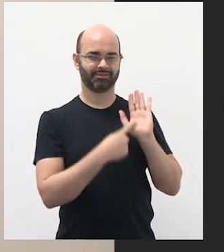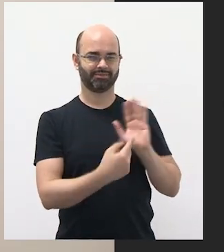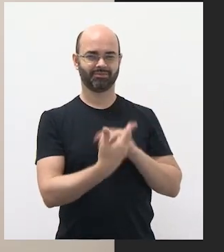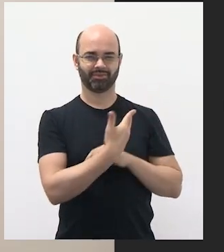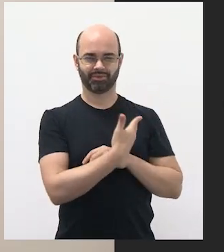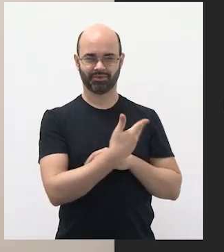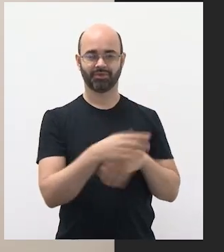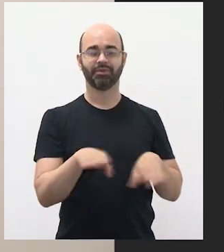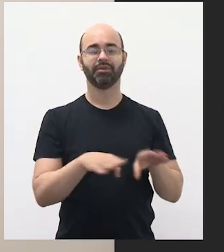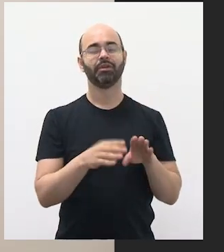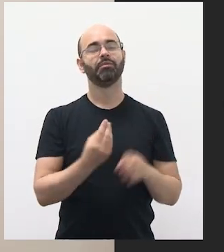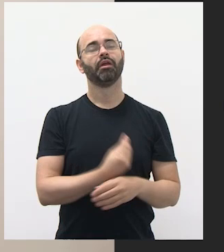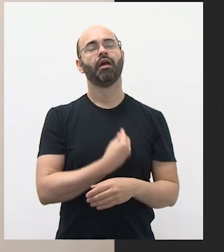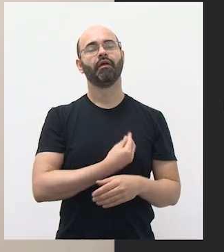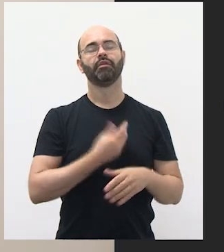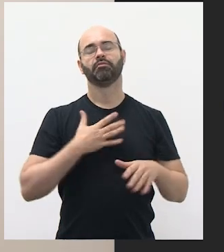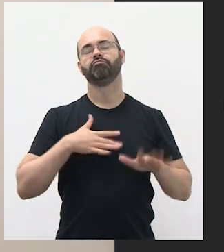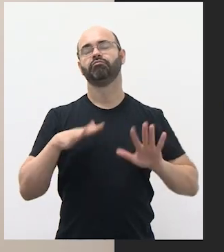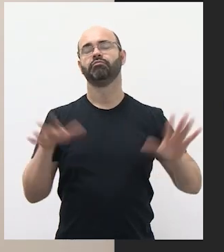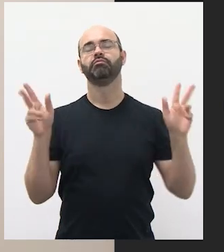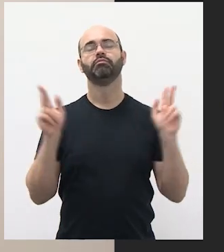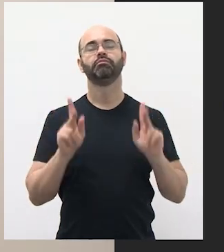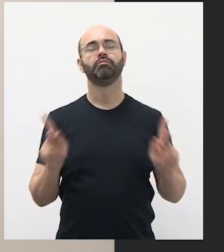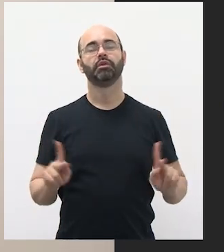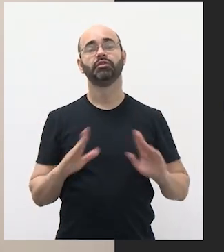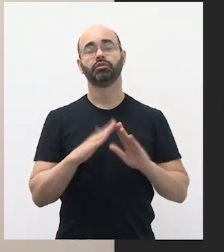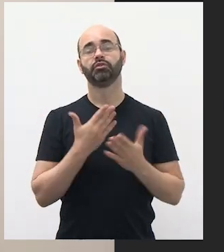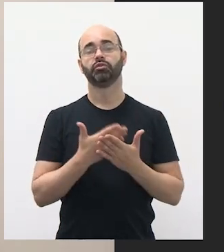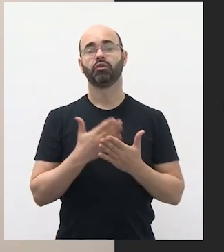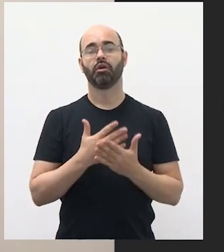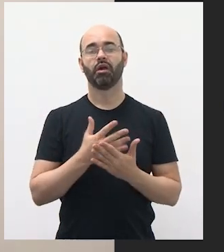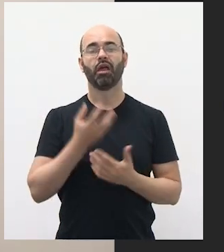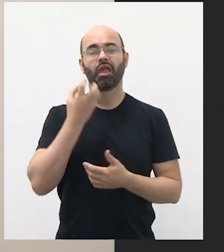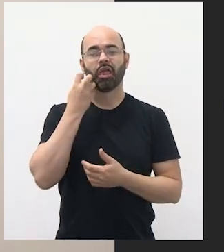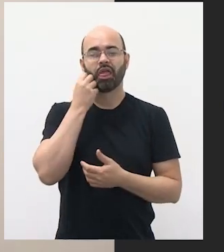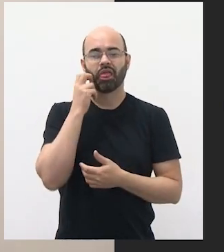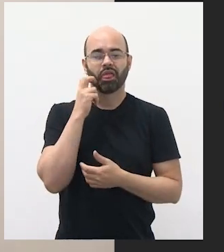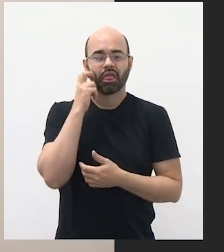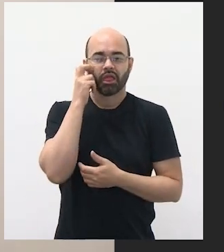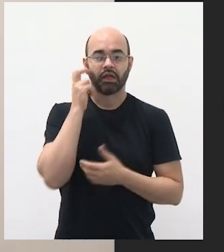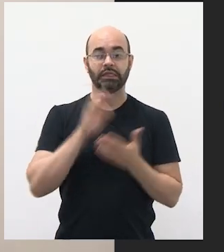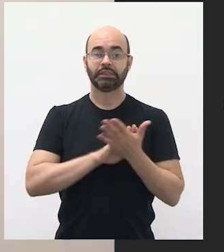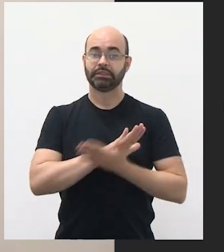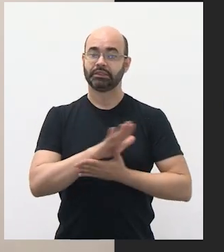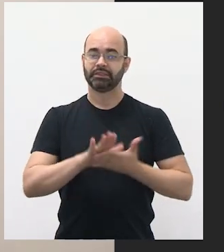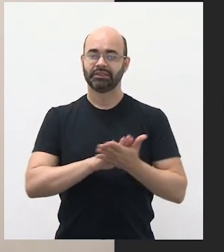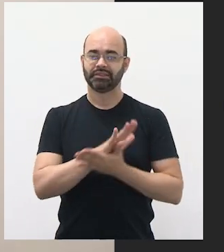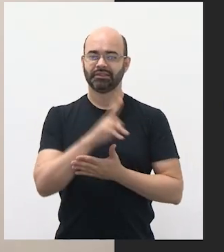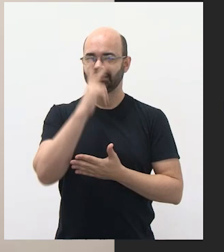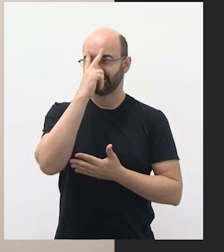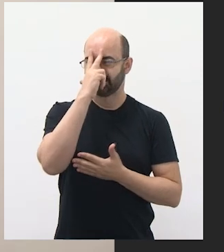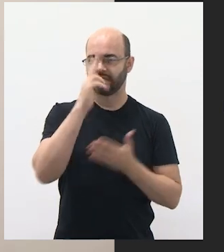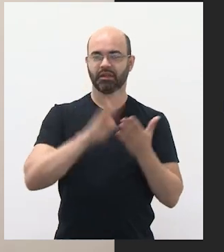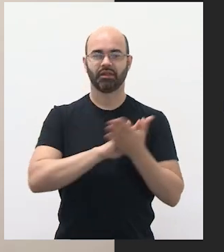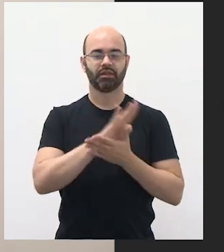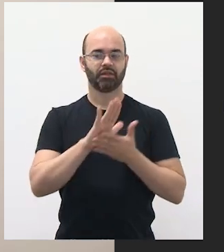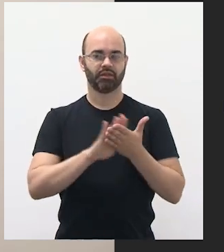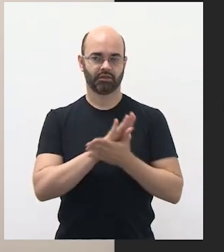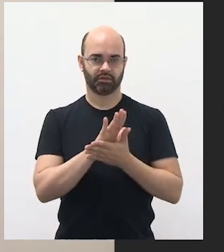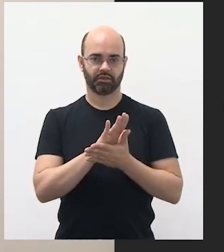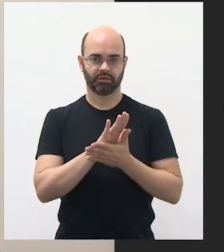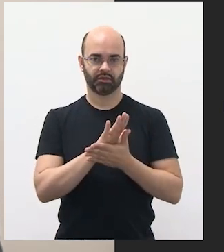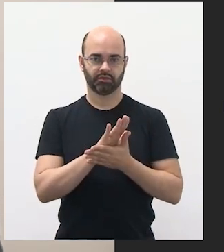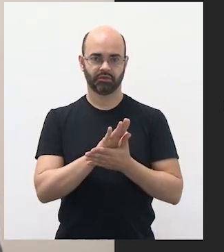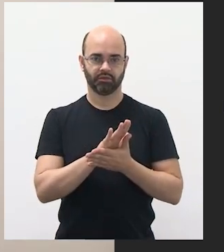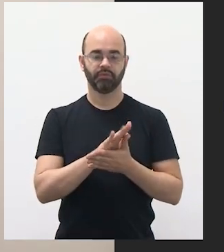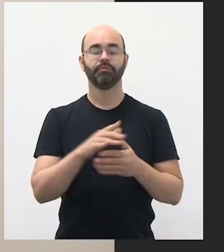convivência pacífica no ambiente escolar, sem constrangimento de qualquer espécie, respeitada a identidade de gênero e a